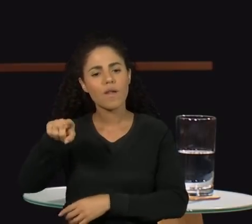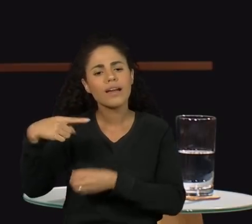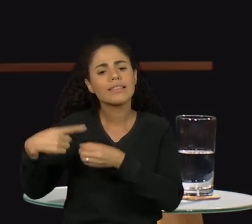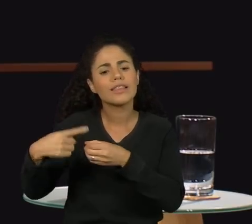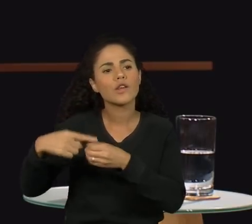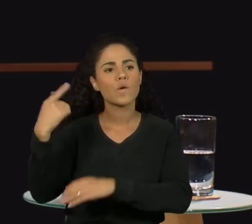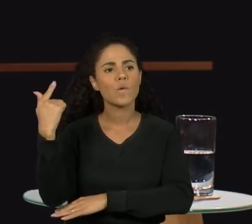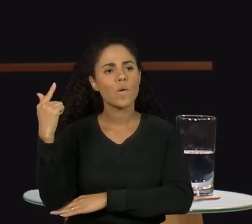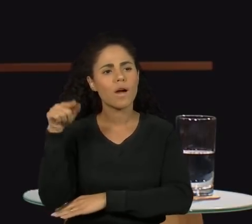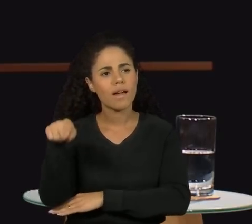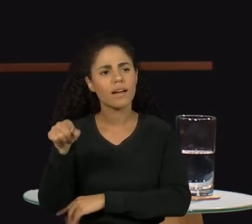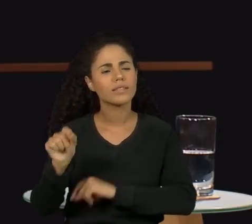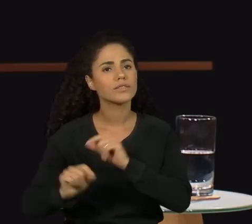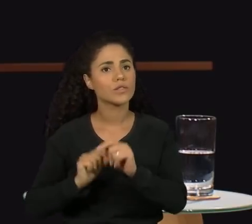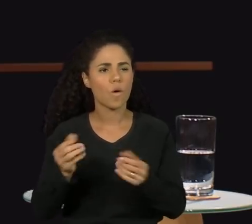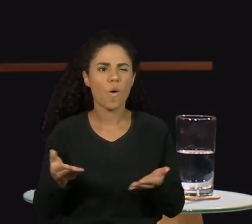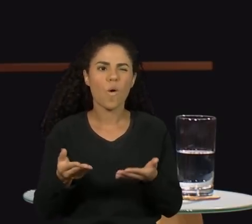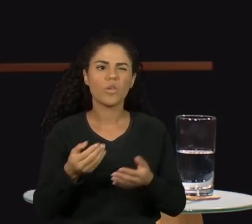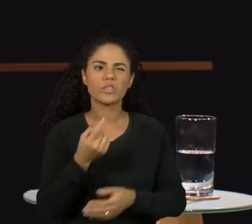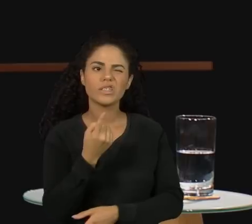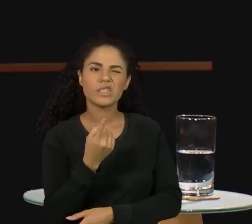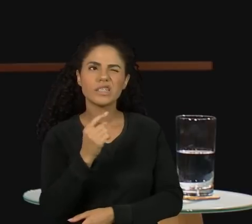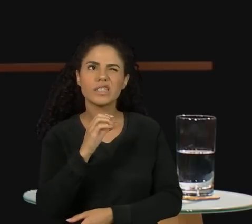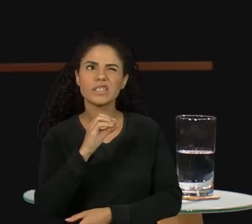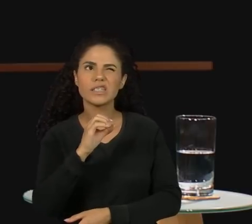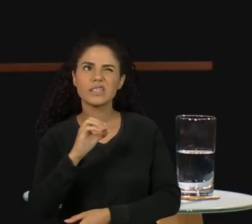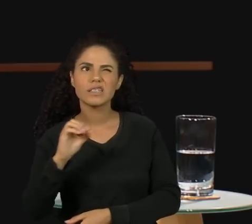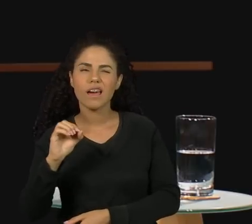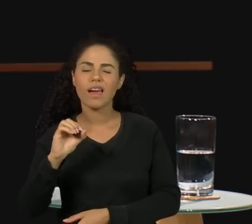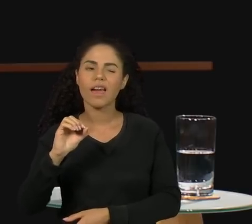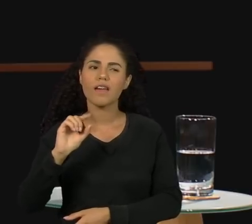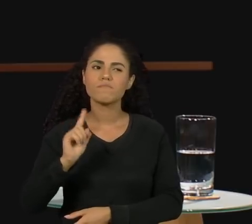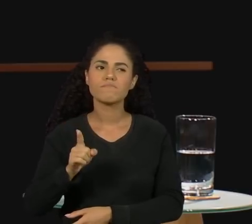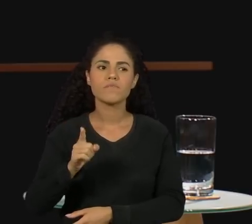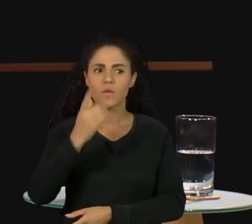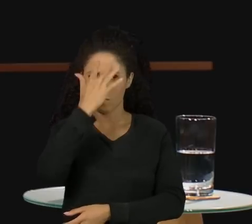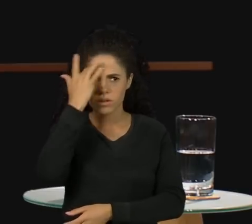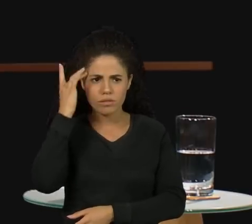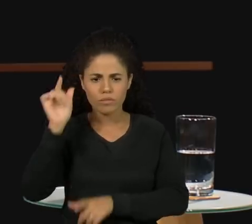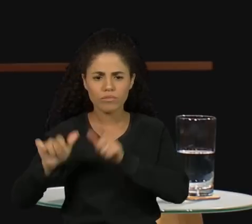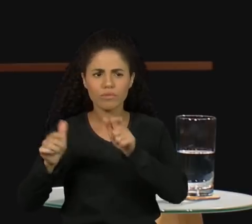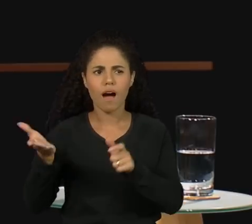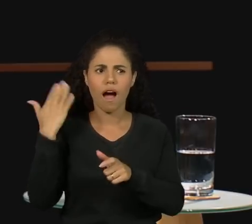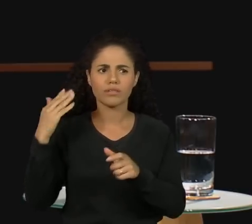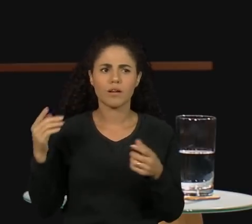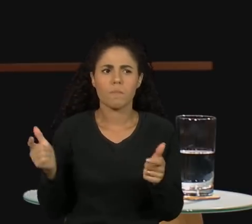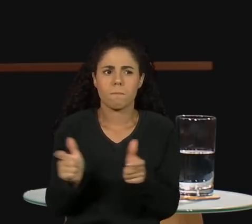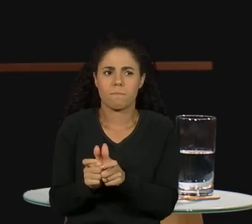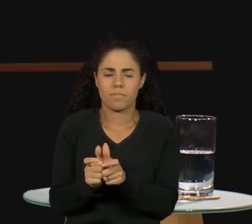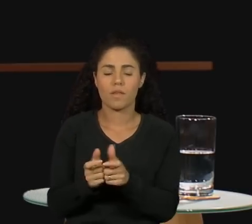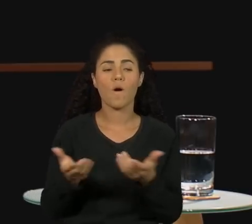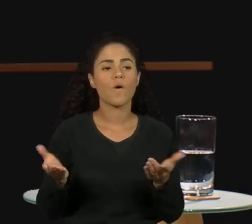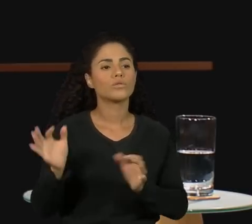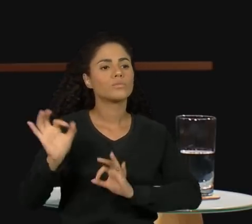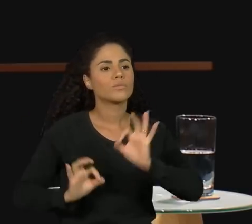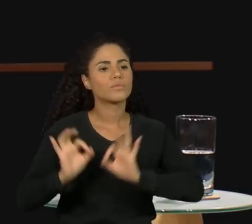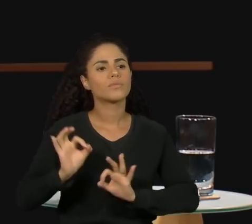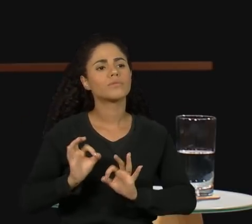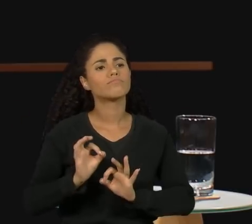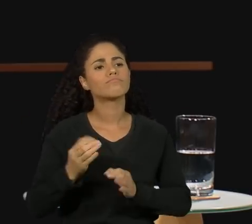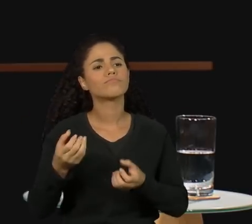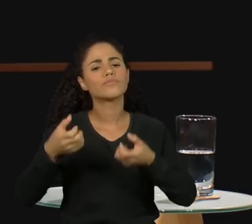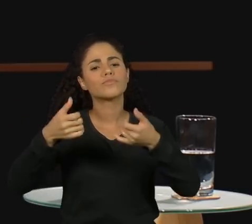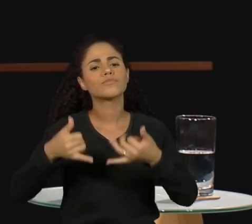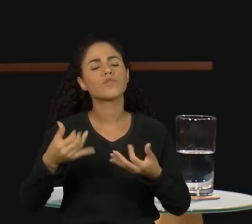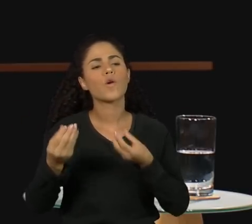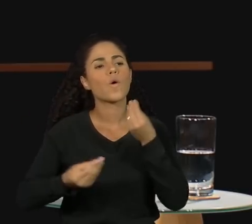que hoje deve ter uns 100 e poucos mil habitantes, né? Imagino que na época era bem menos. Sim. Para a gente começar o nosso papo, fala um pouco desse